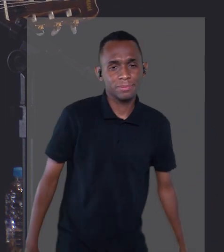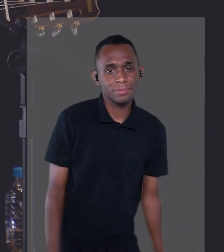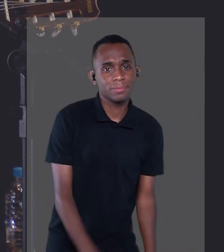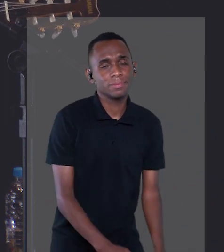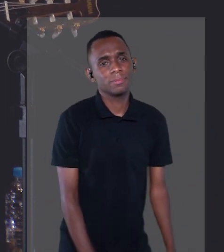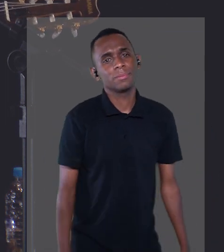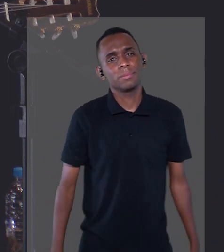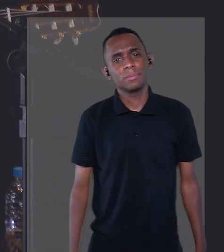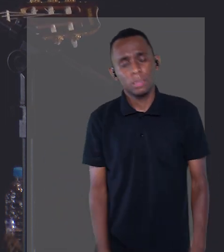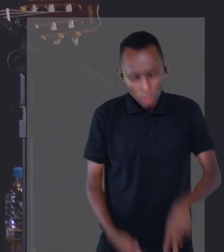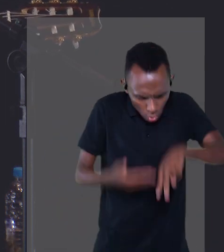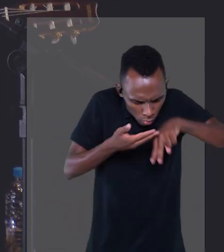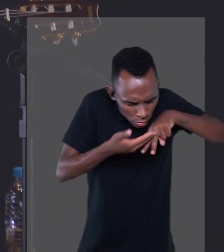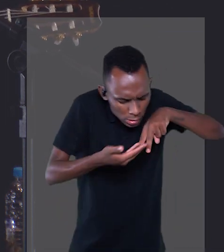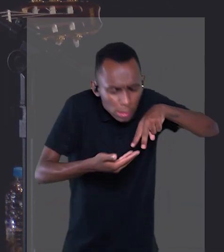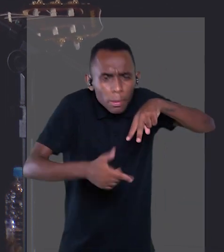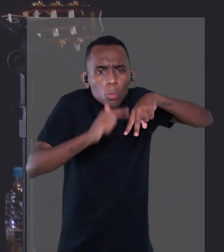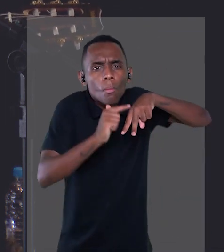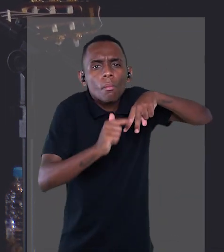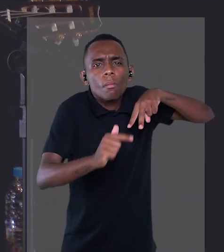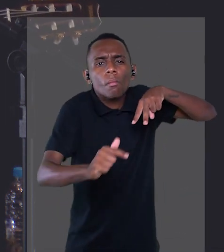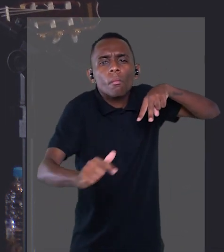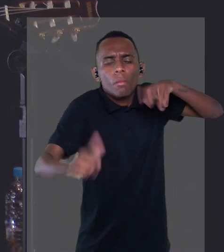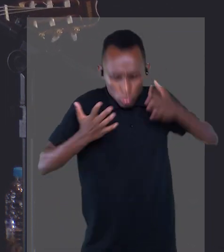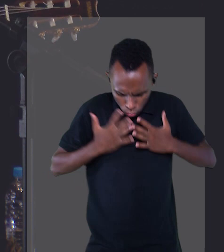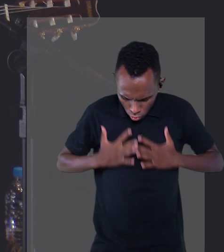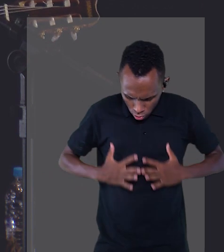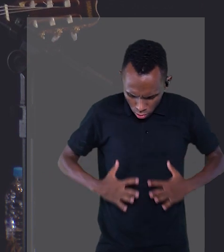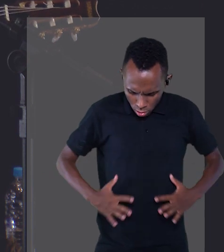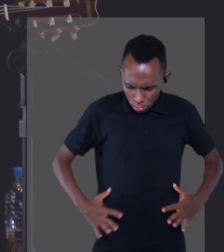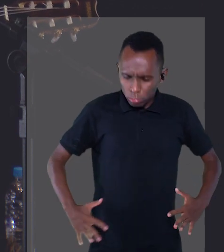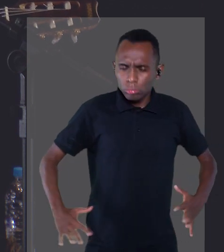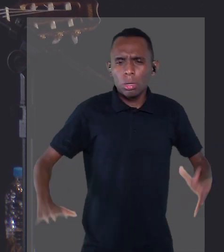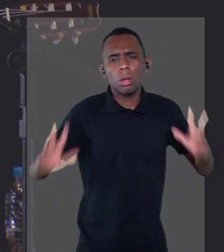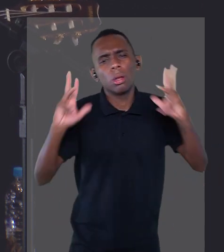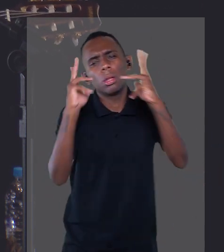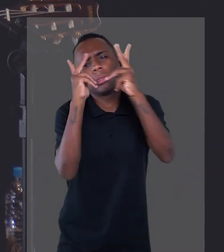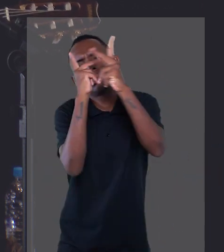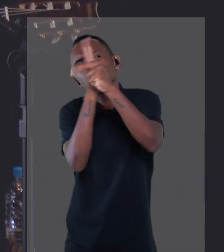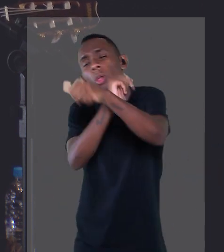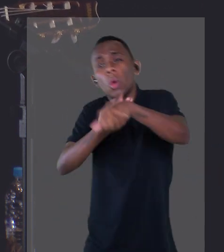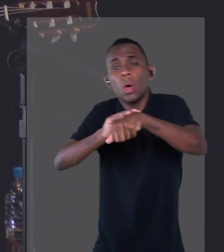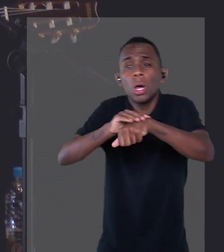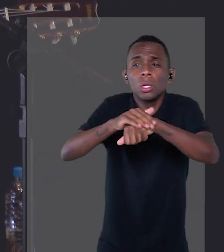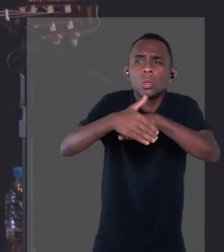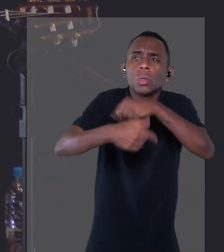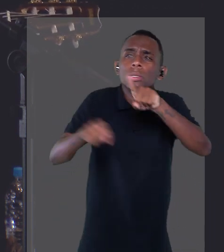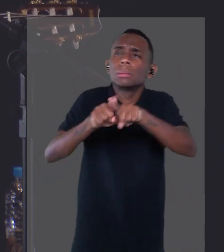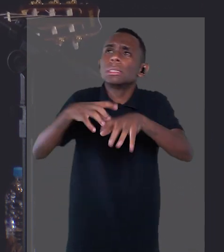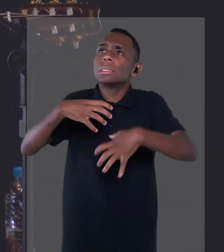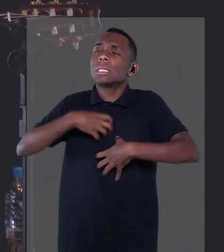As suas coxas lisas, o seu vestido carmesim, A noite